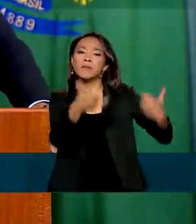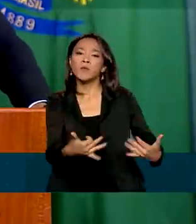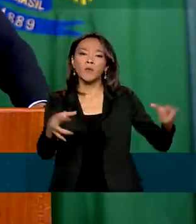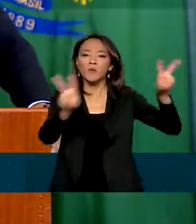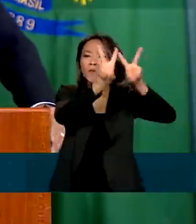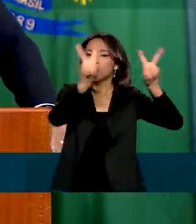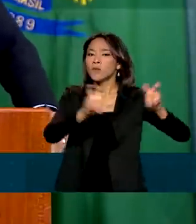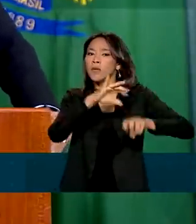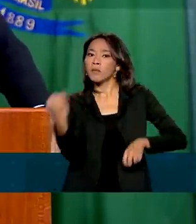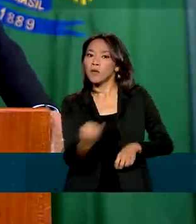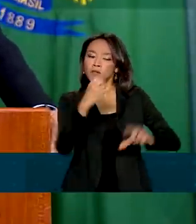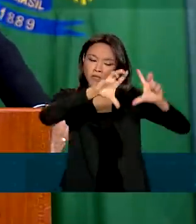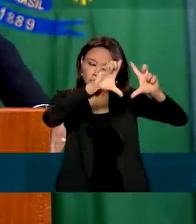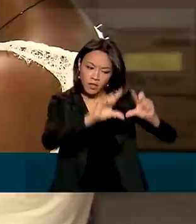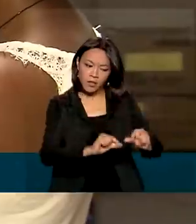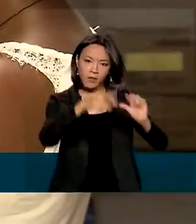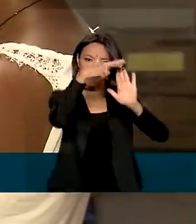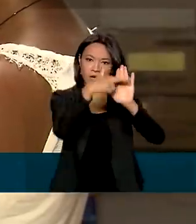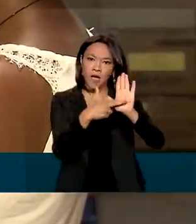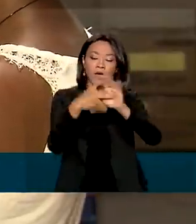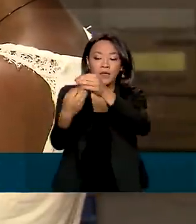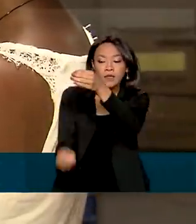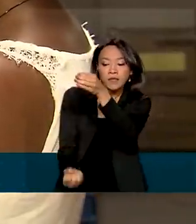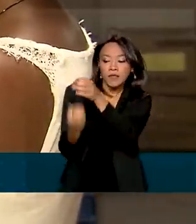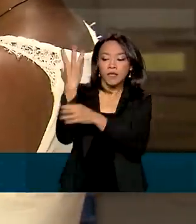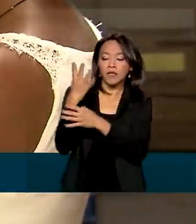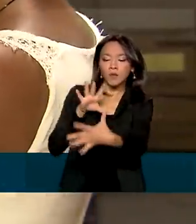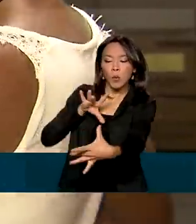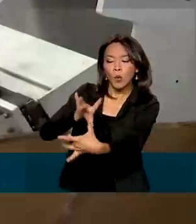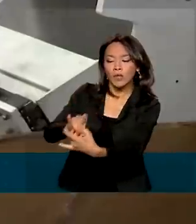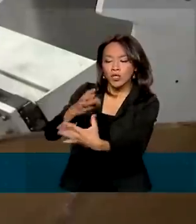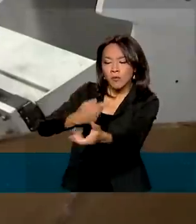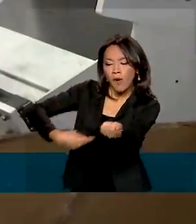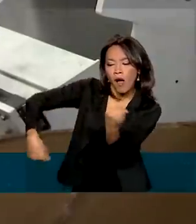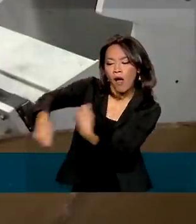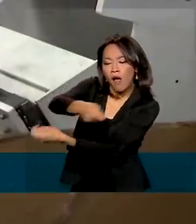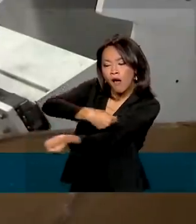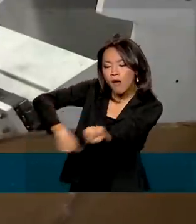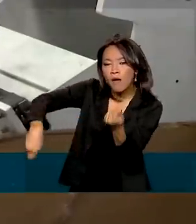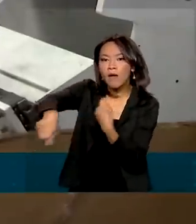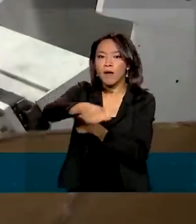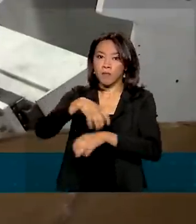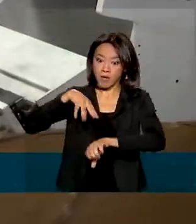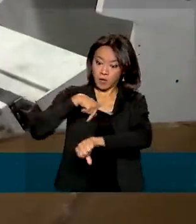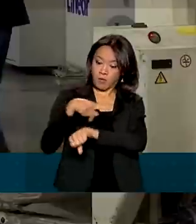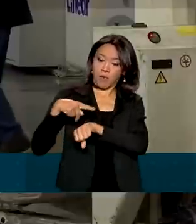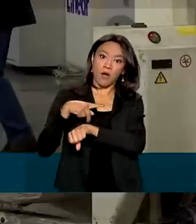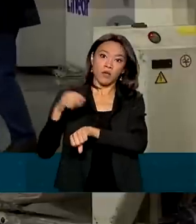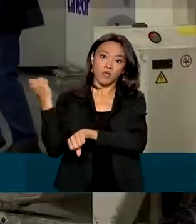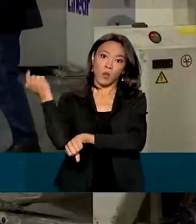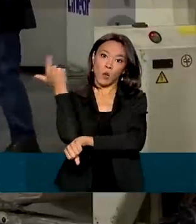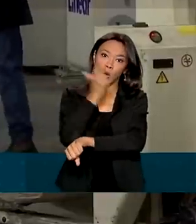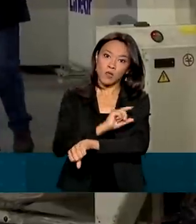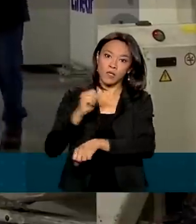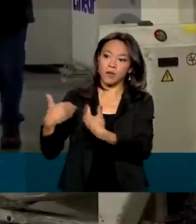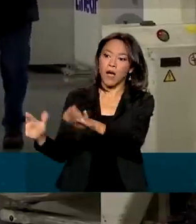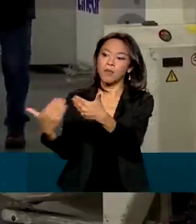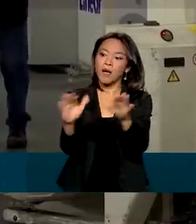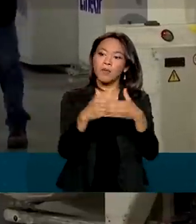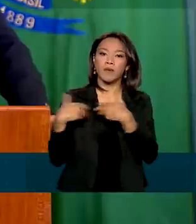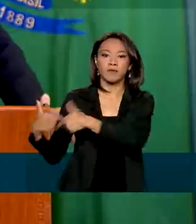de simplificar as regras criando o melhor ambiente de negócios para que o país possa gerar